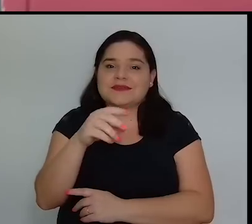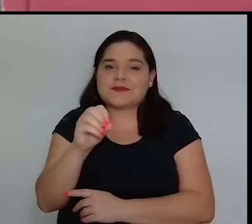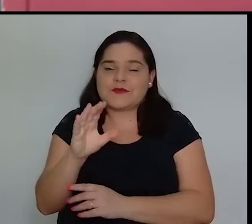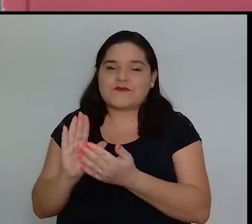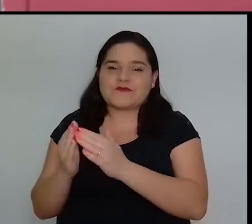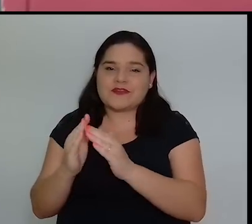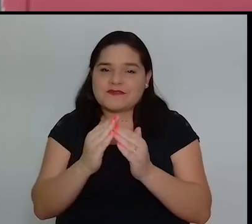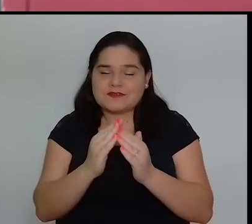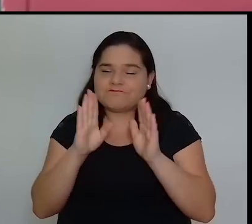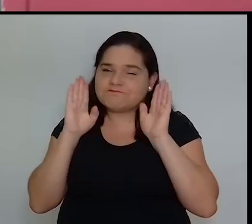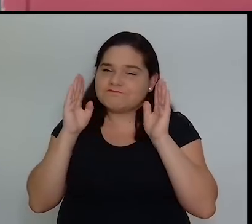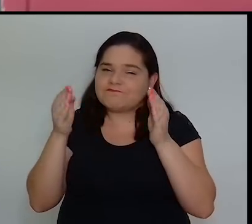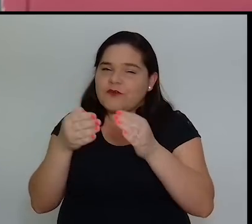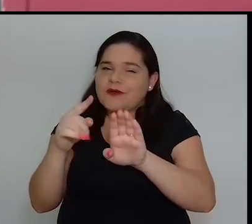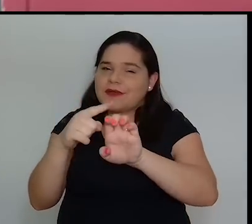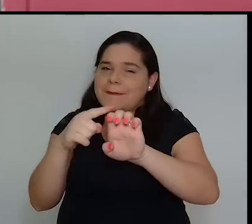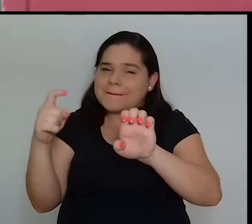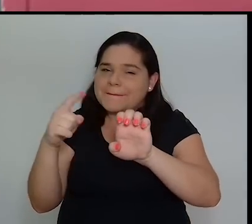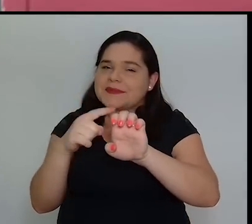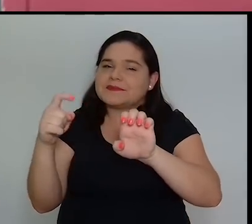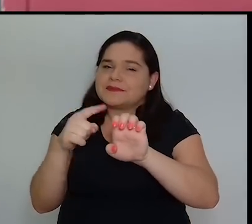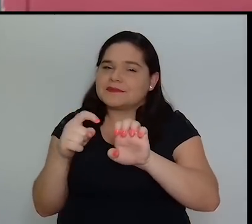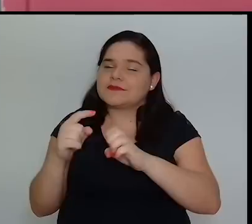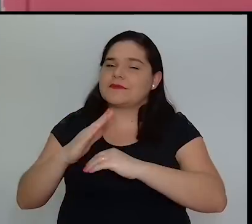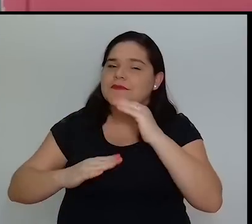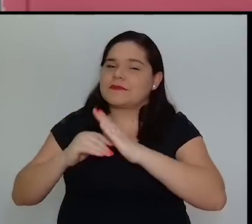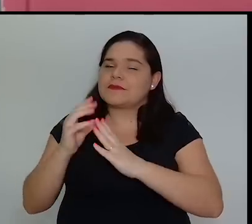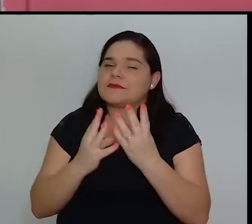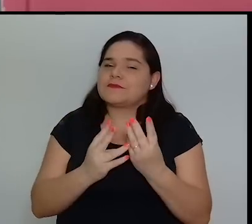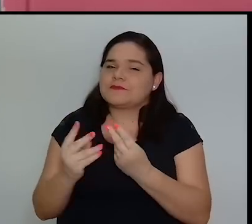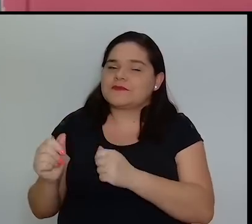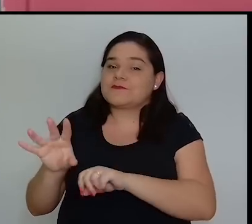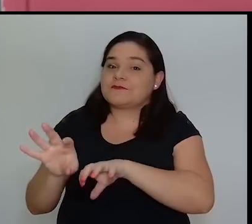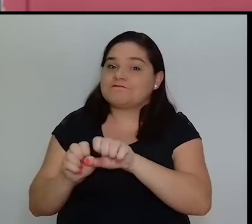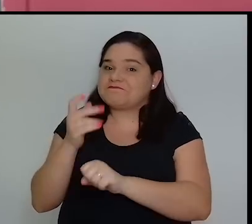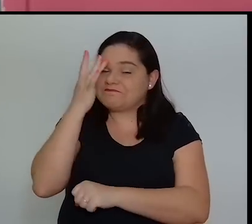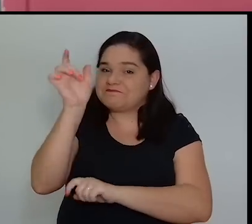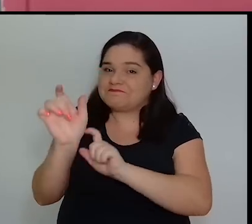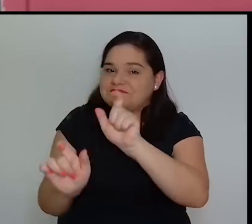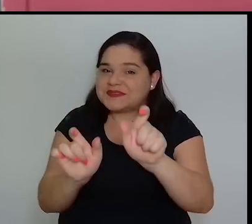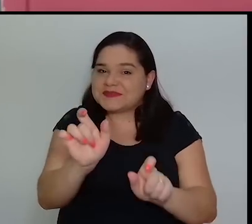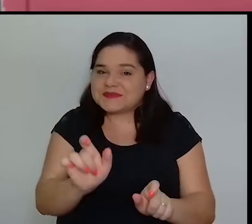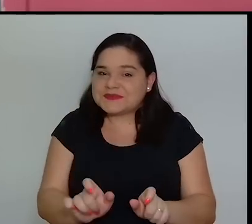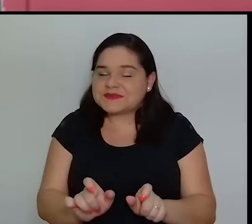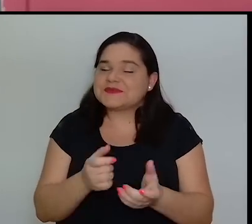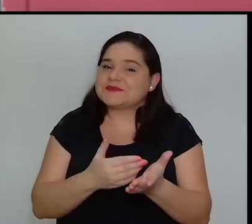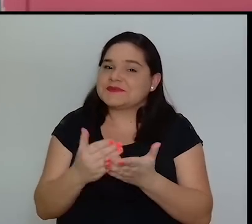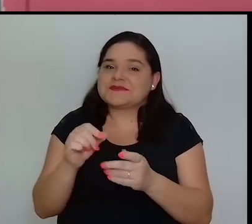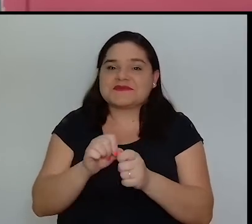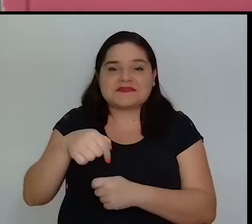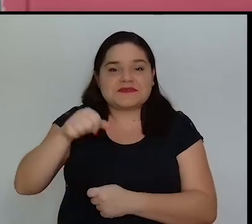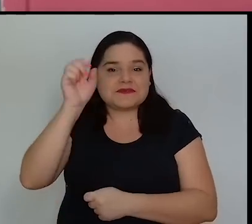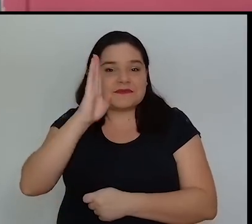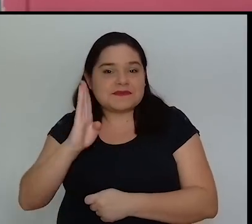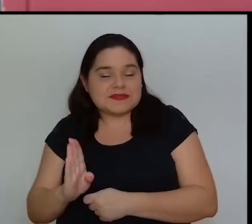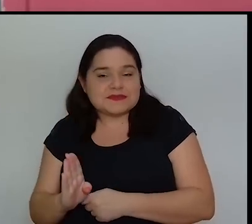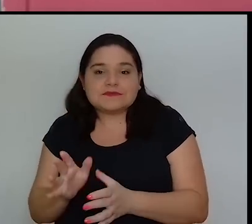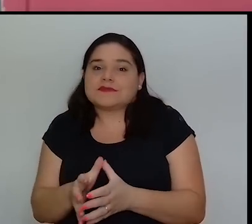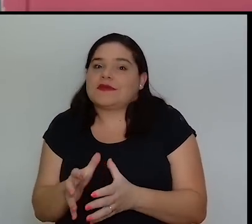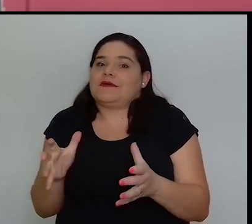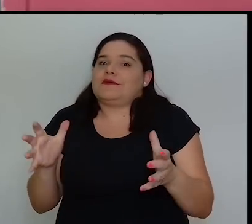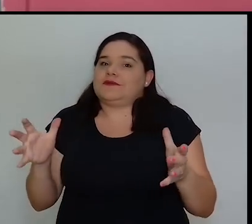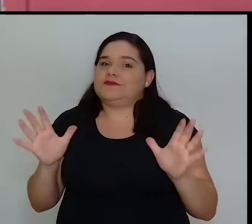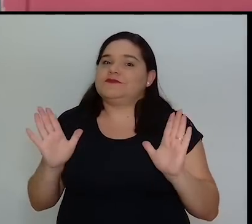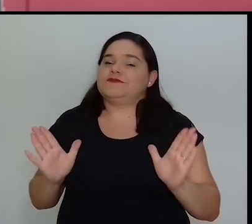empreendedorismo efetivamente na qualificação na formação dessas pessoas e começamos a fazer isso no Brasil tá grande a gente possa